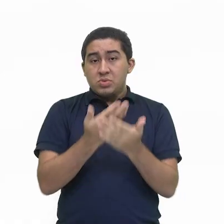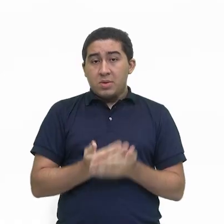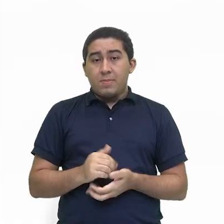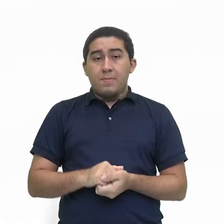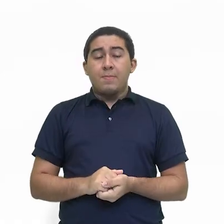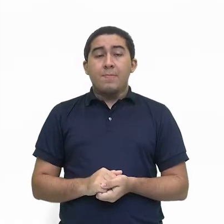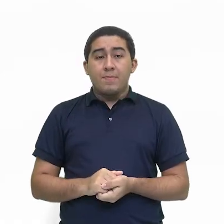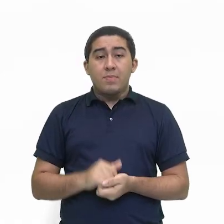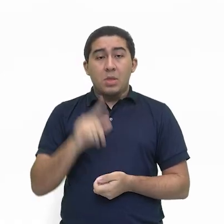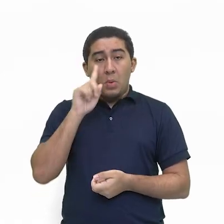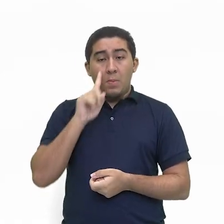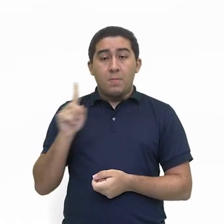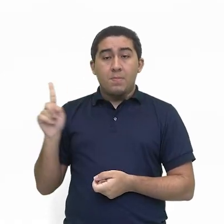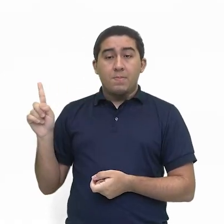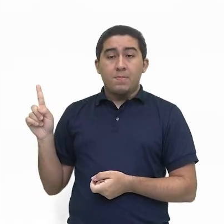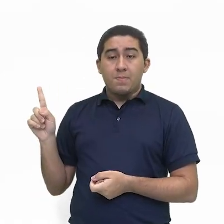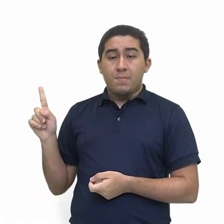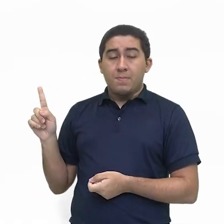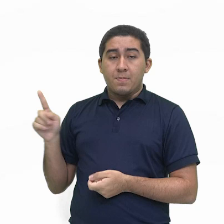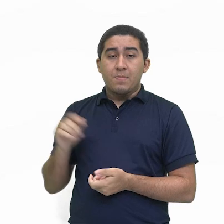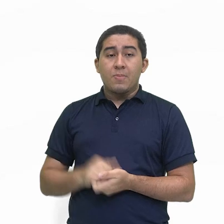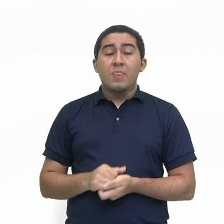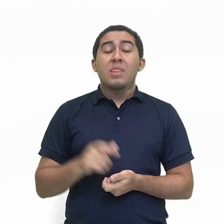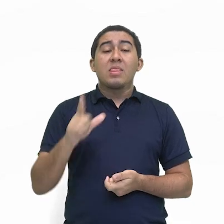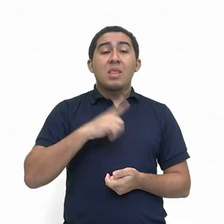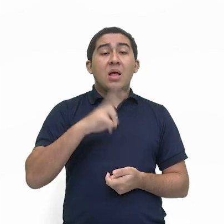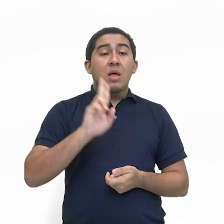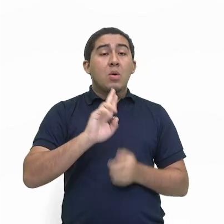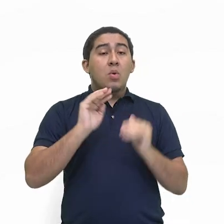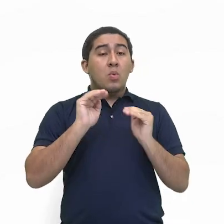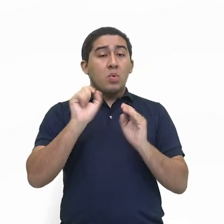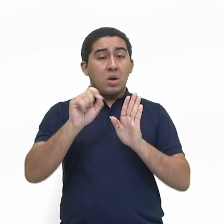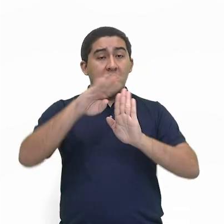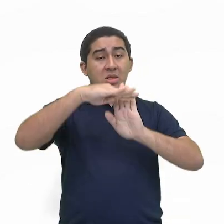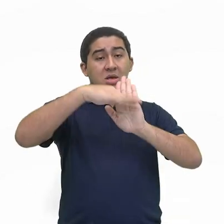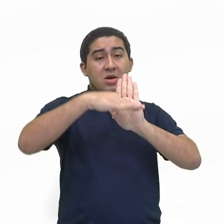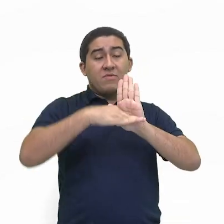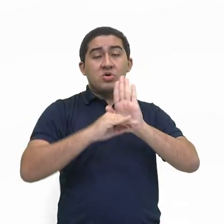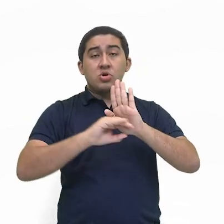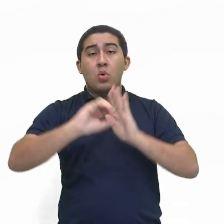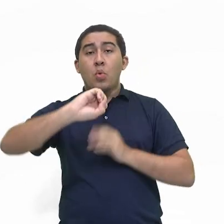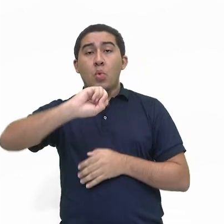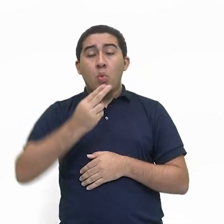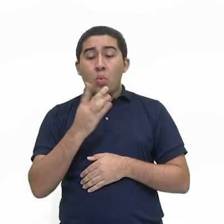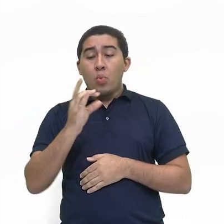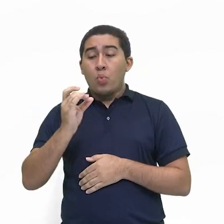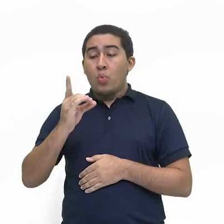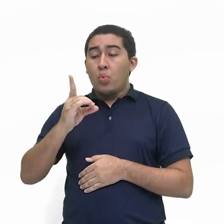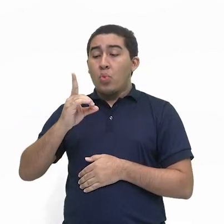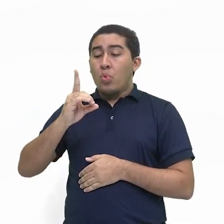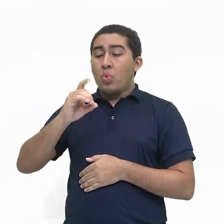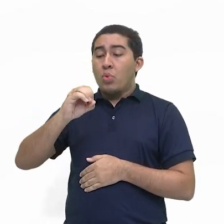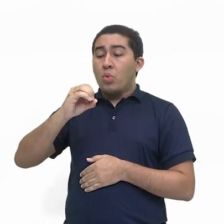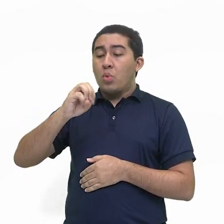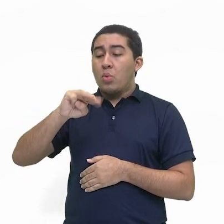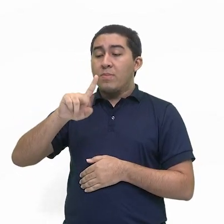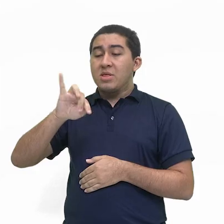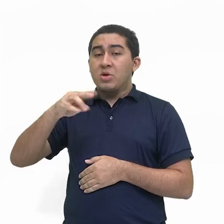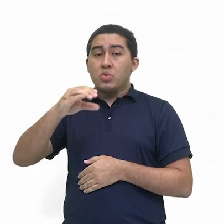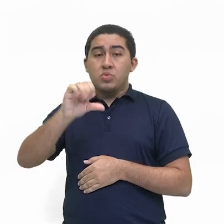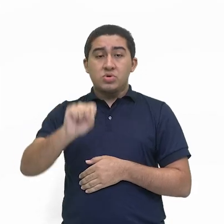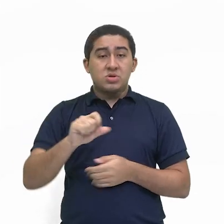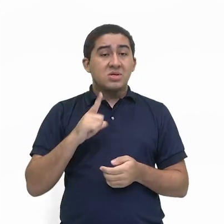matéria. Então, são chamados níveis ou domínios da química. Então, eu tenho